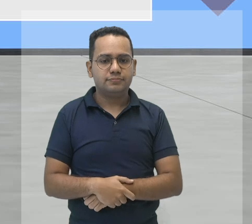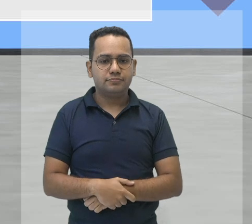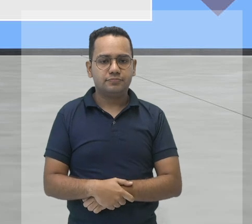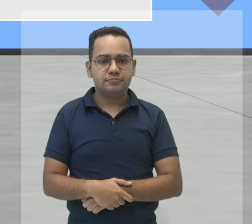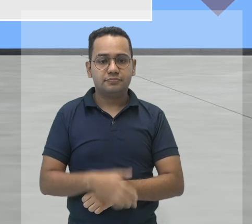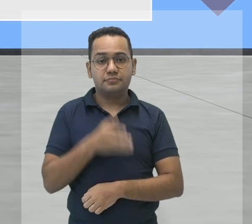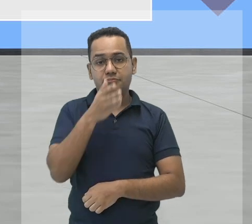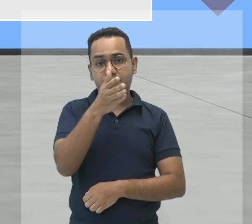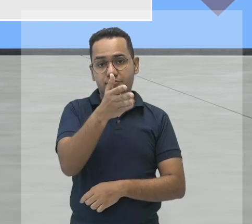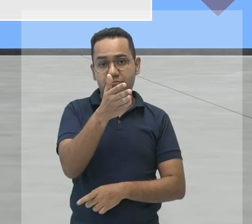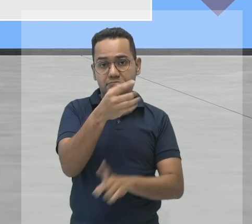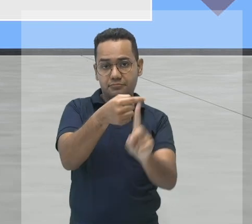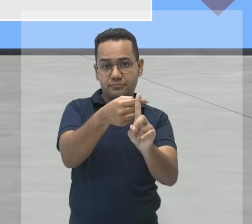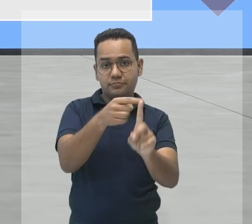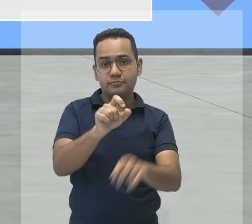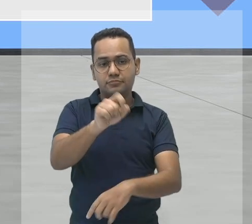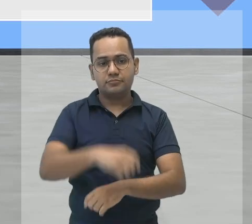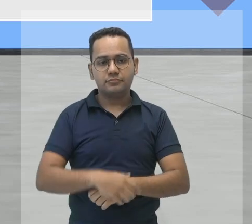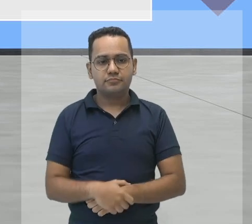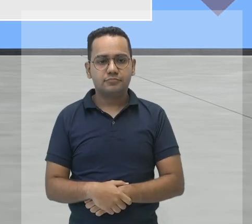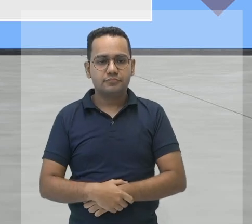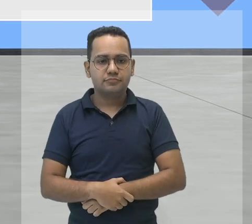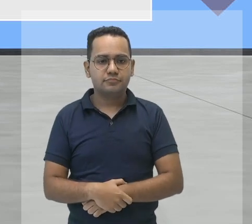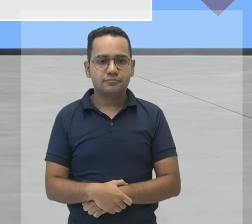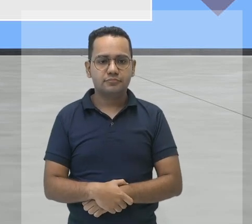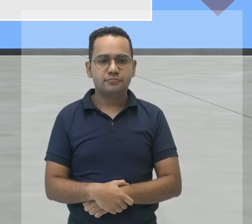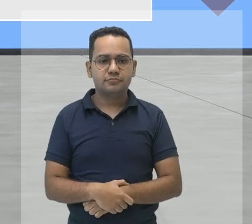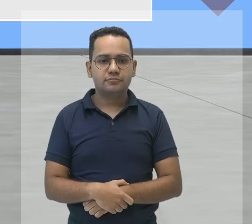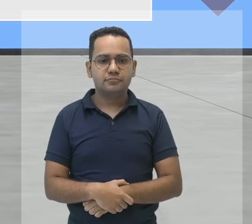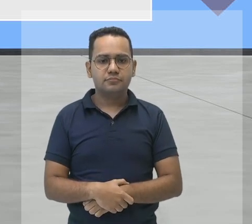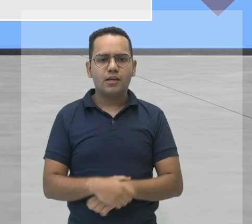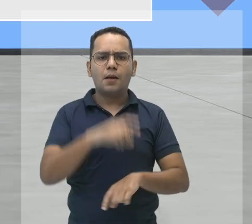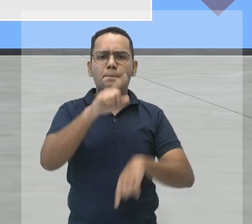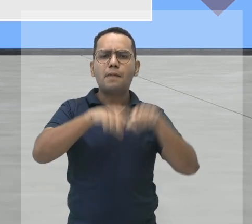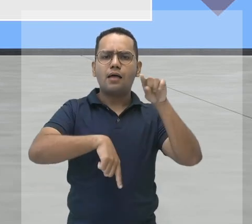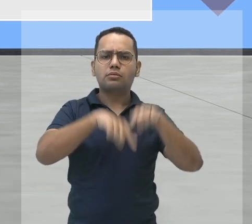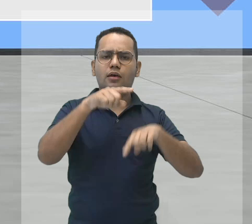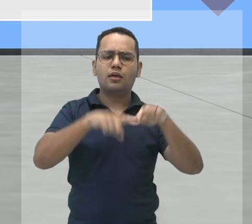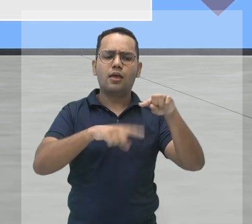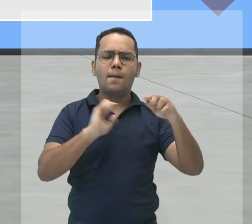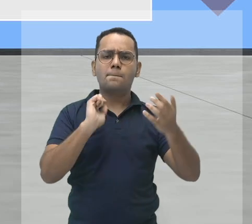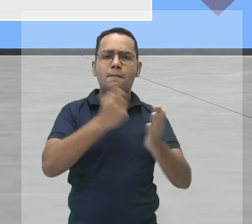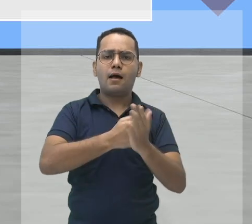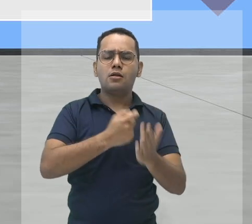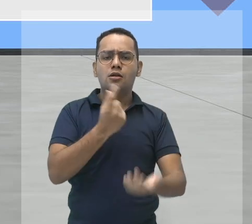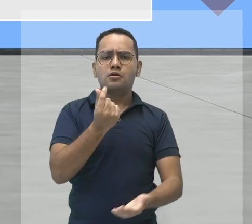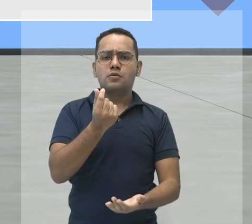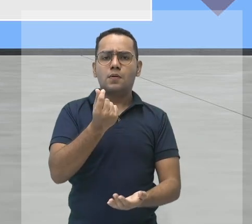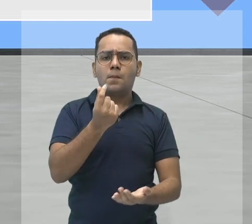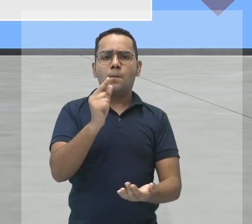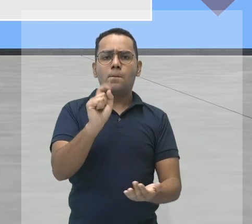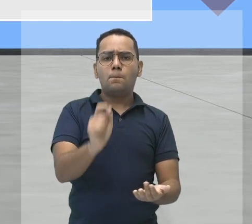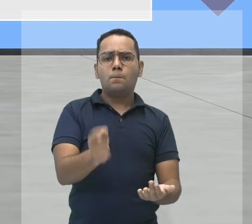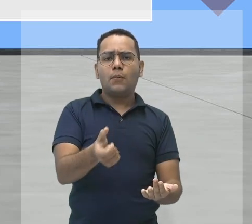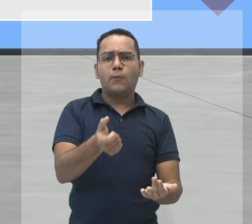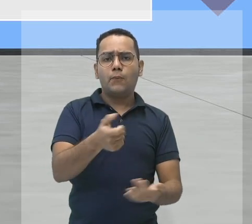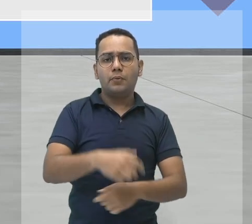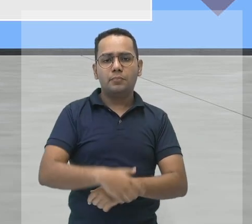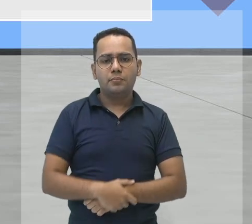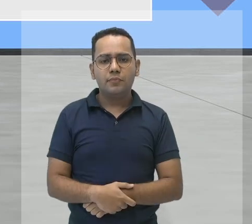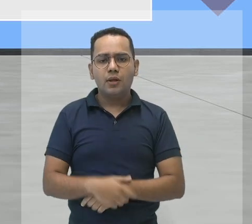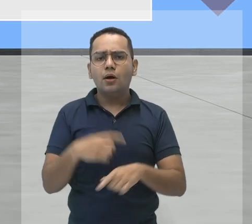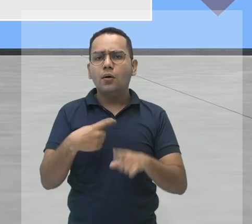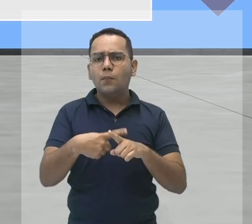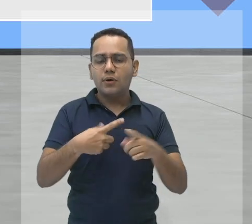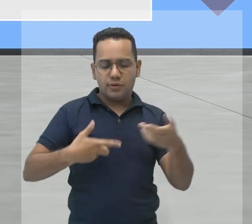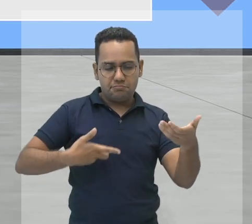das vantagens nesse primeiro momento. Então, como vantagem, a gente pode citar aqui o menor custo dos produtos.